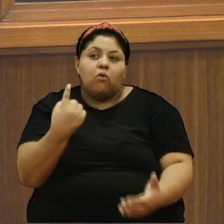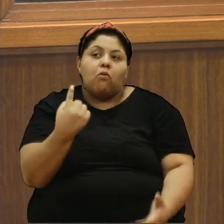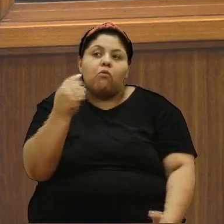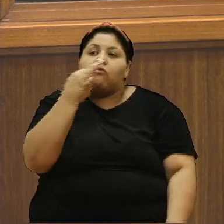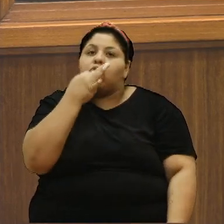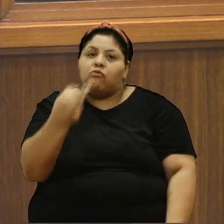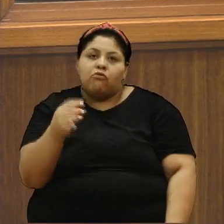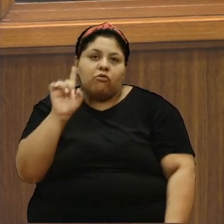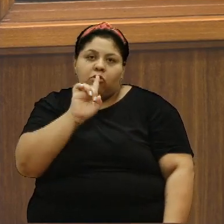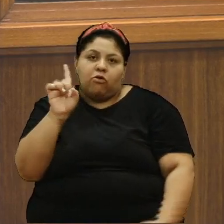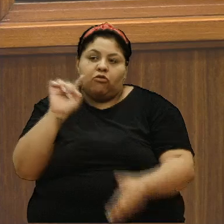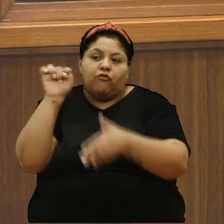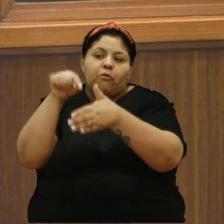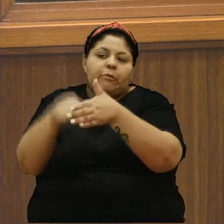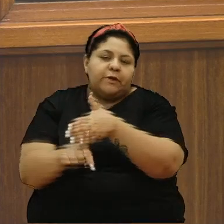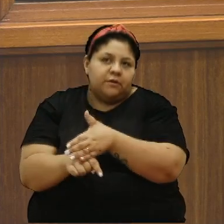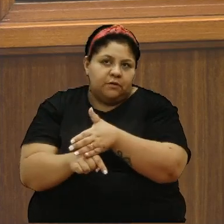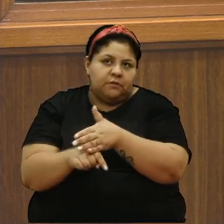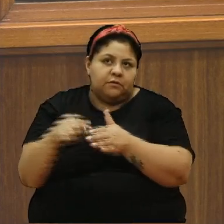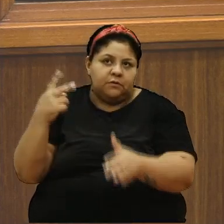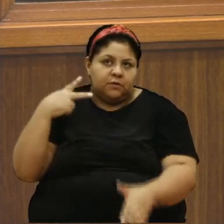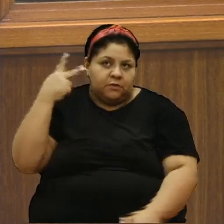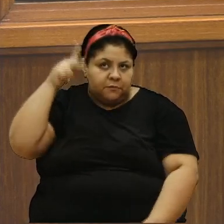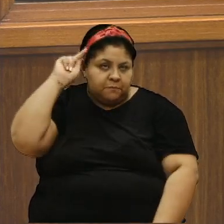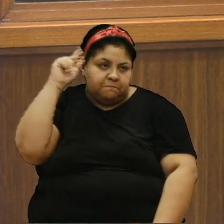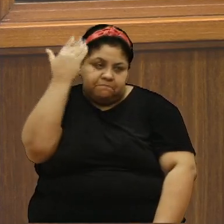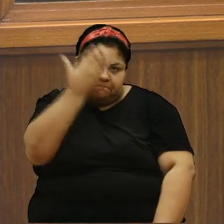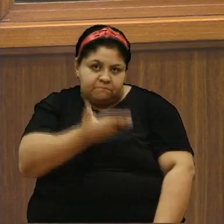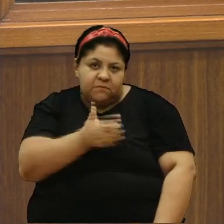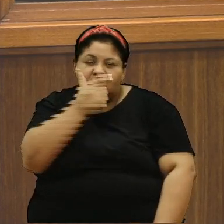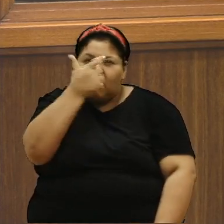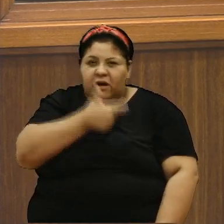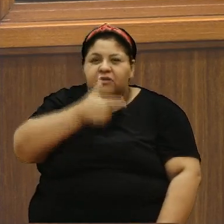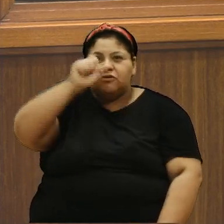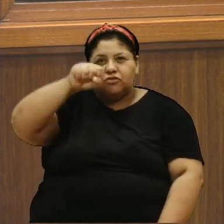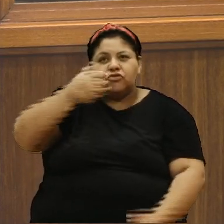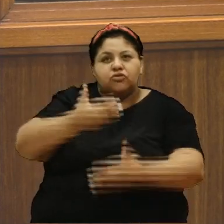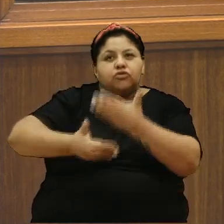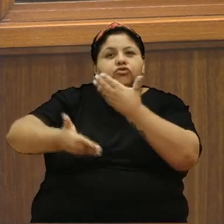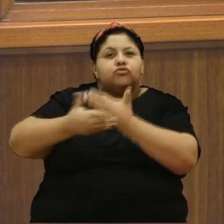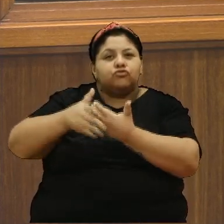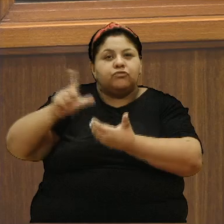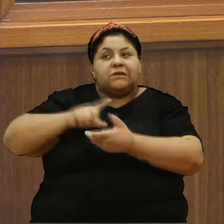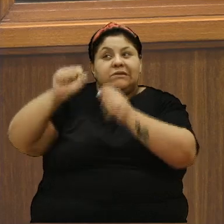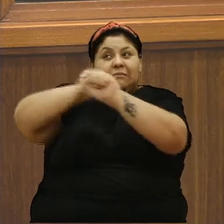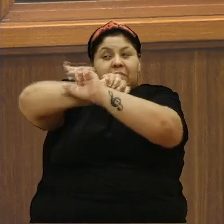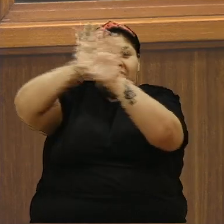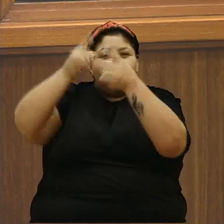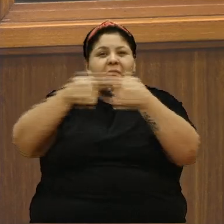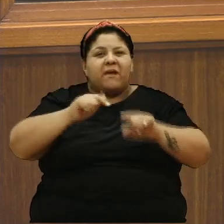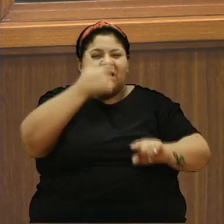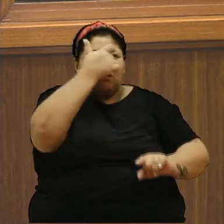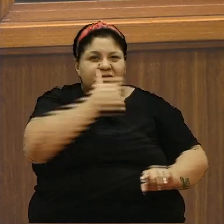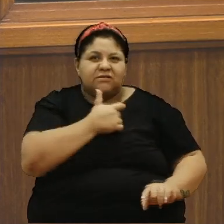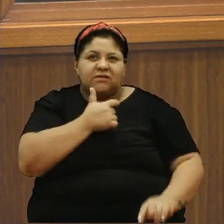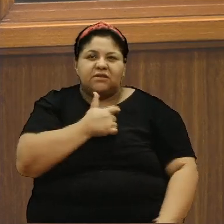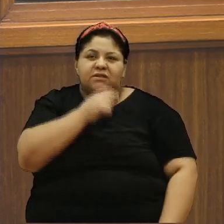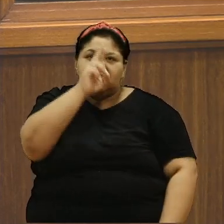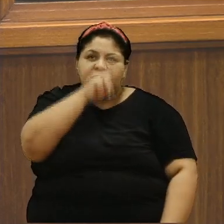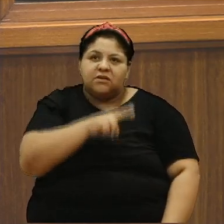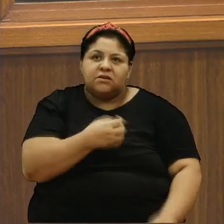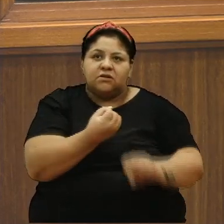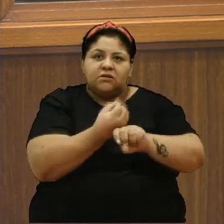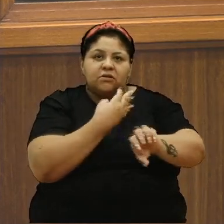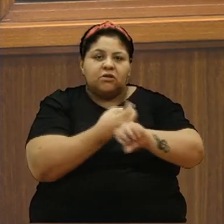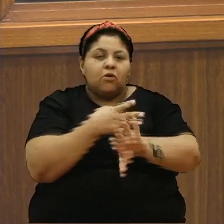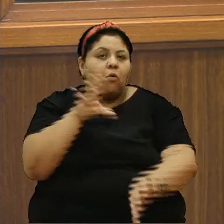vou entrar nesse caso, tá, vereador Iago? Eu acho que sim, tudo isso tem que ser esclarecido. Mas eu acho que nunca a SMED